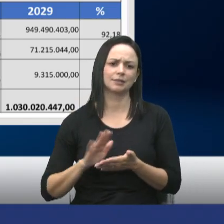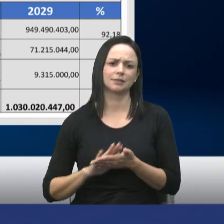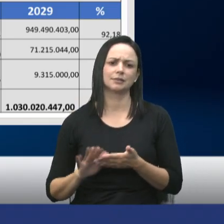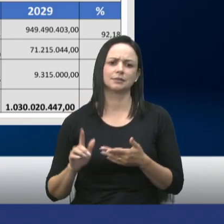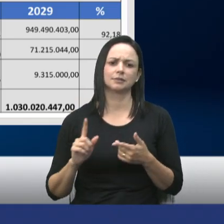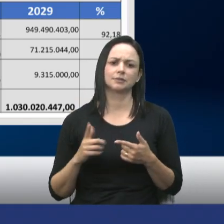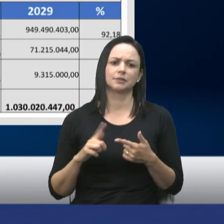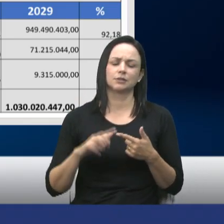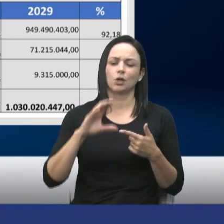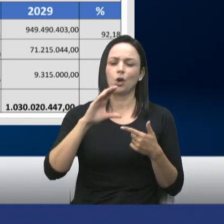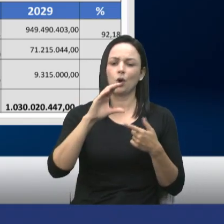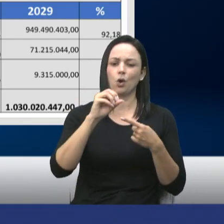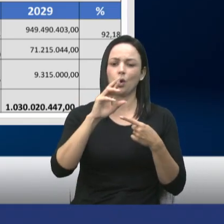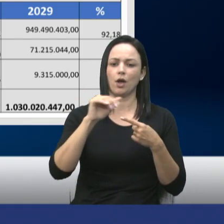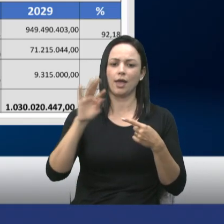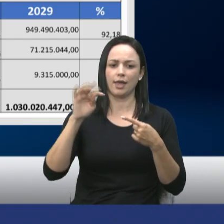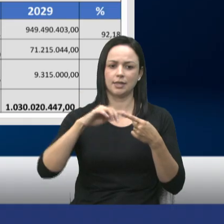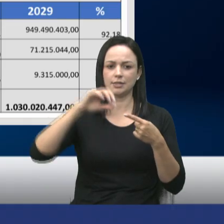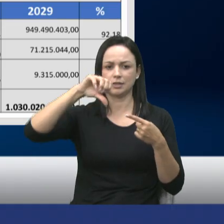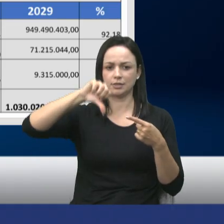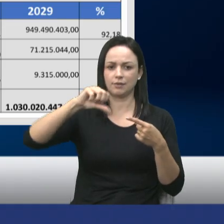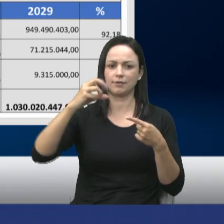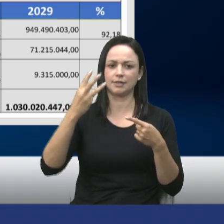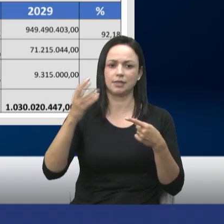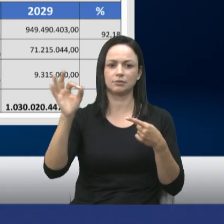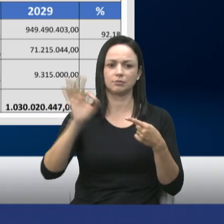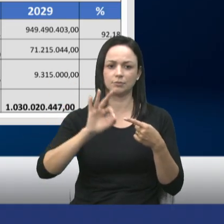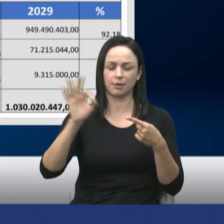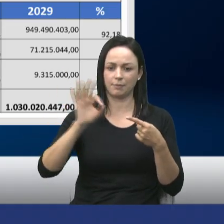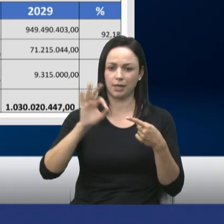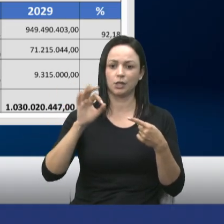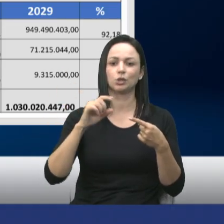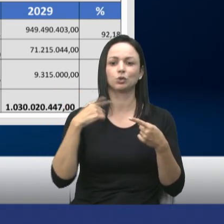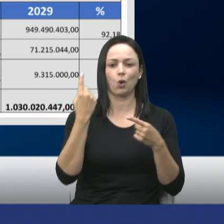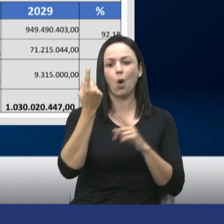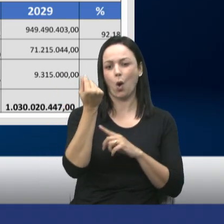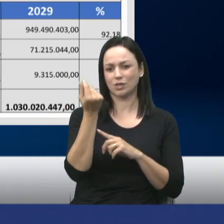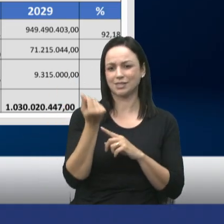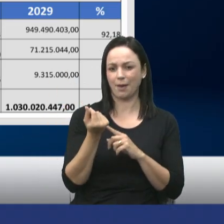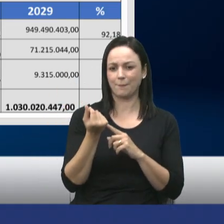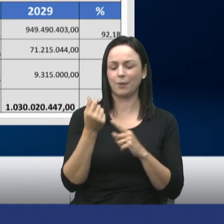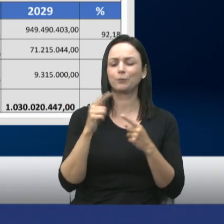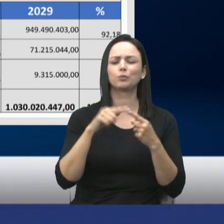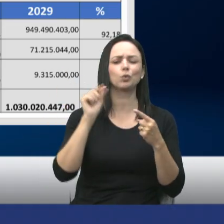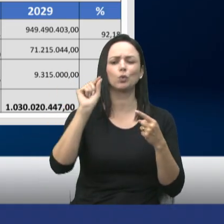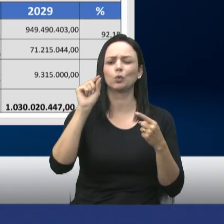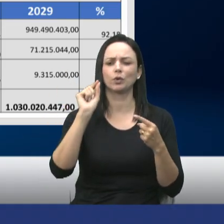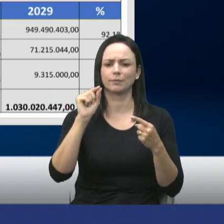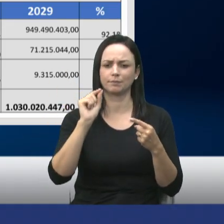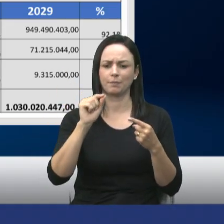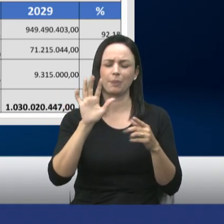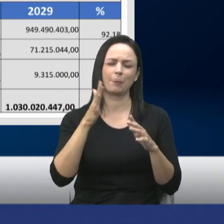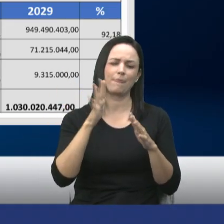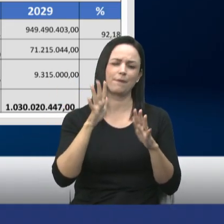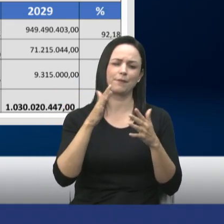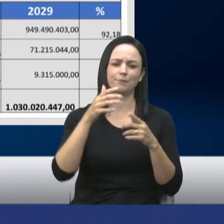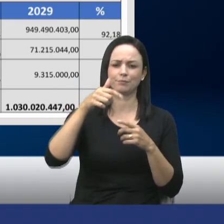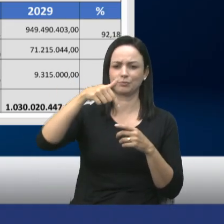de despesas correntes 93% do nosso orçamento, que corresponderá a